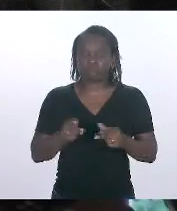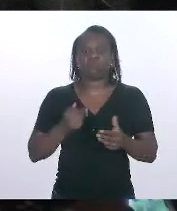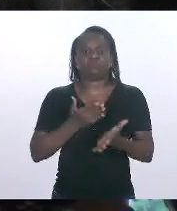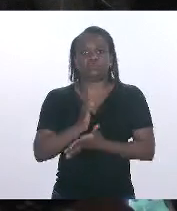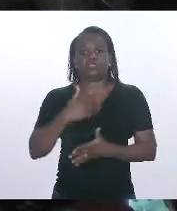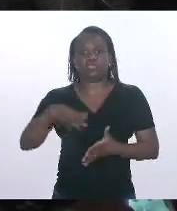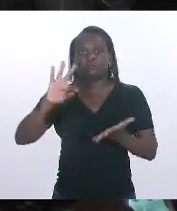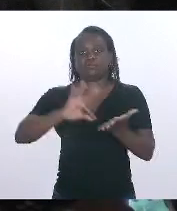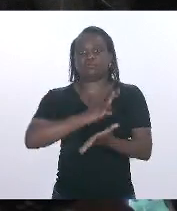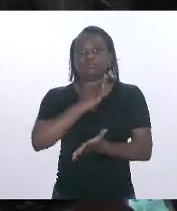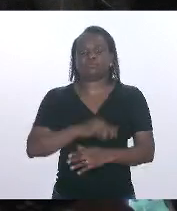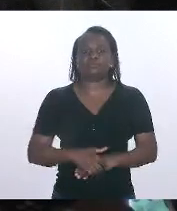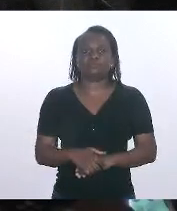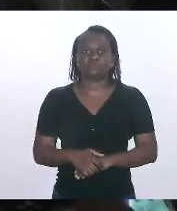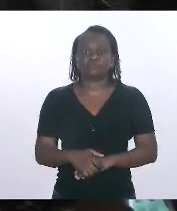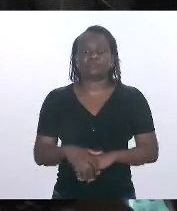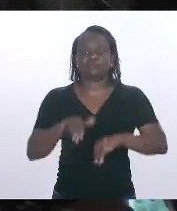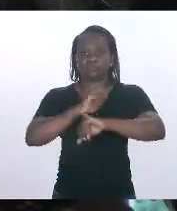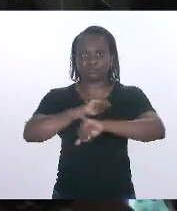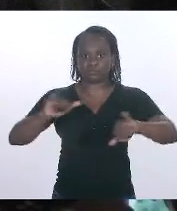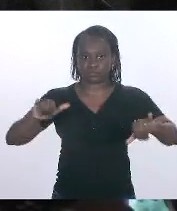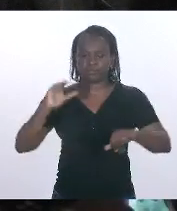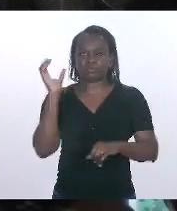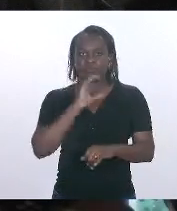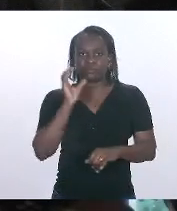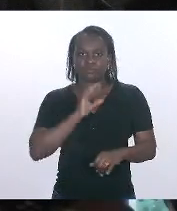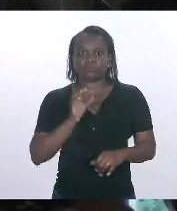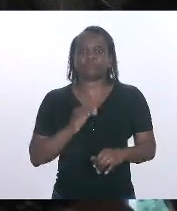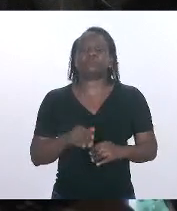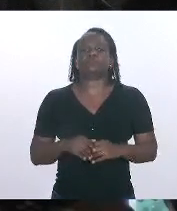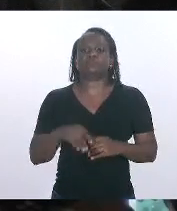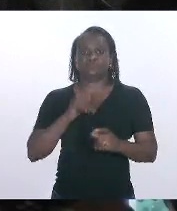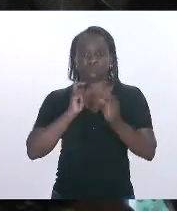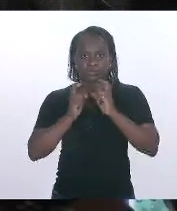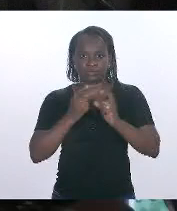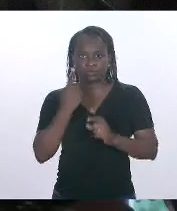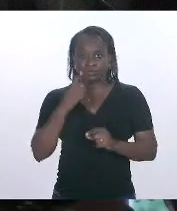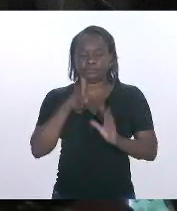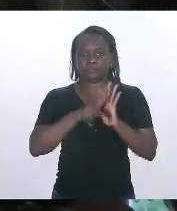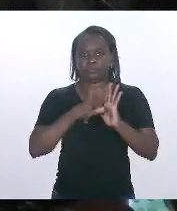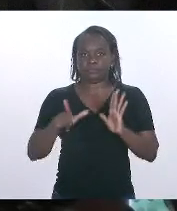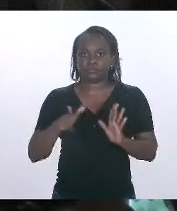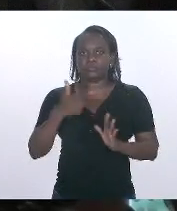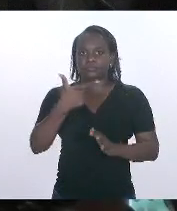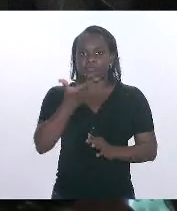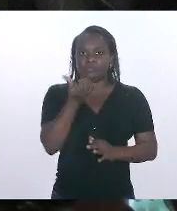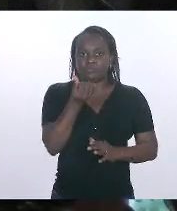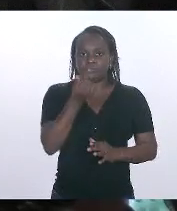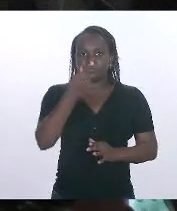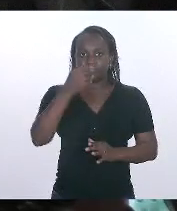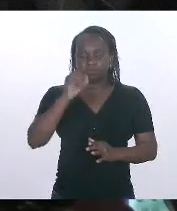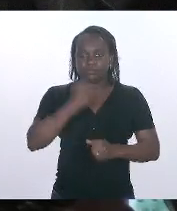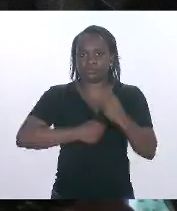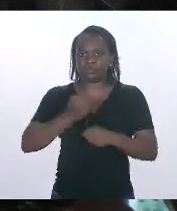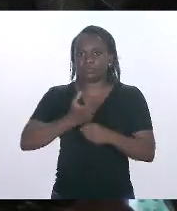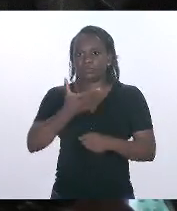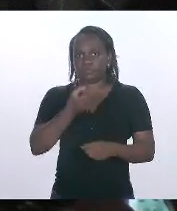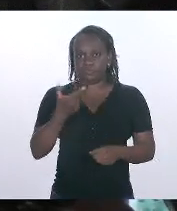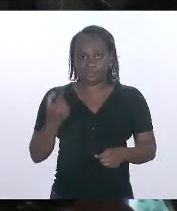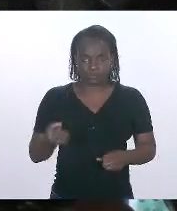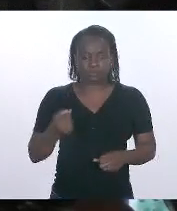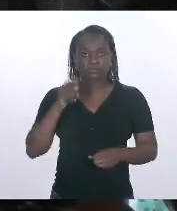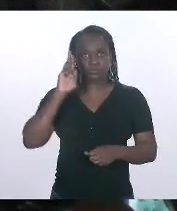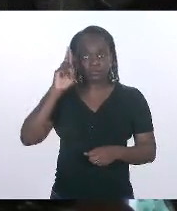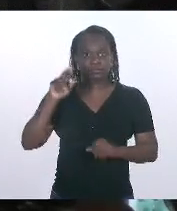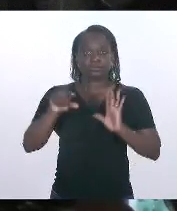Aprovado, vai autógrafo. Anuncio em regime de urgência, discussão única, projeto de lei 2670 de 2020, de